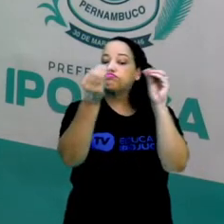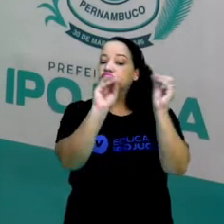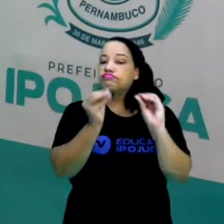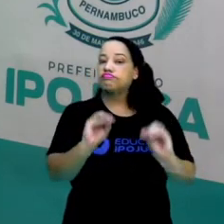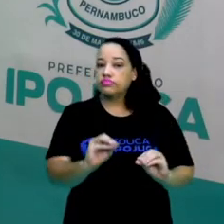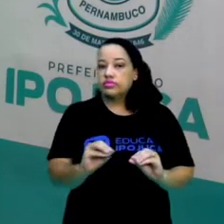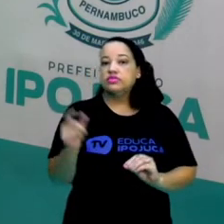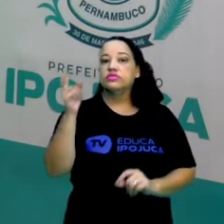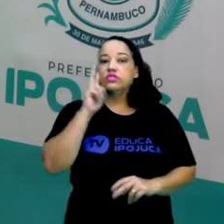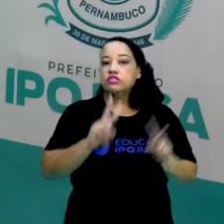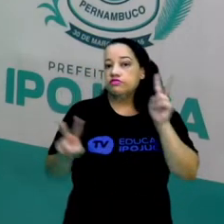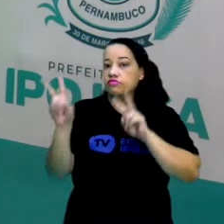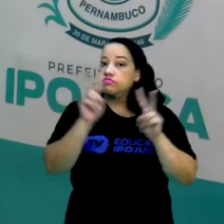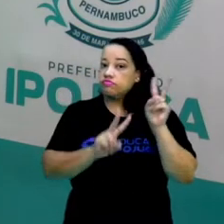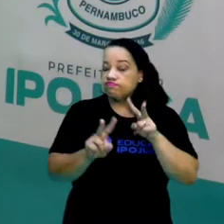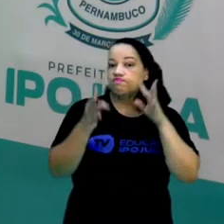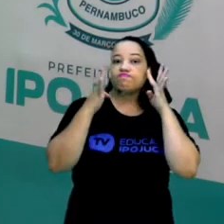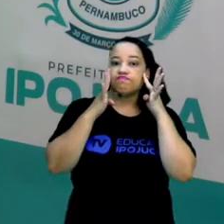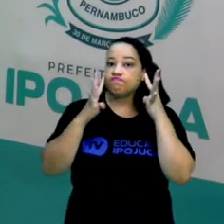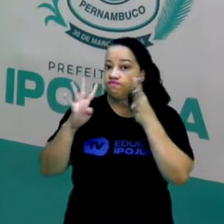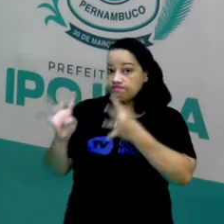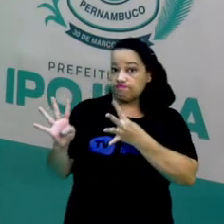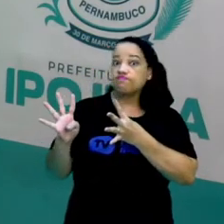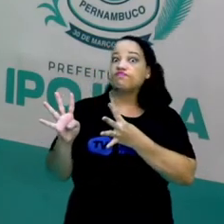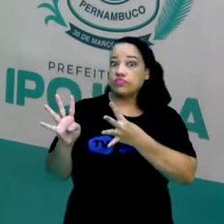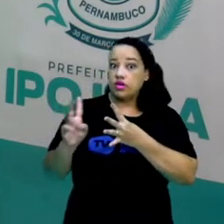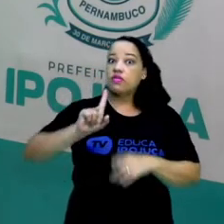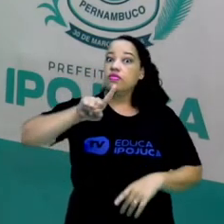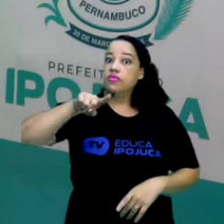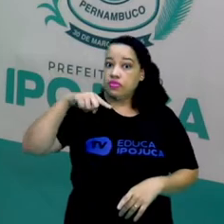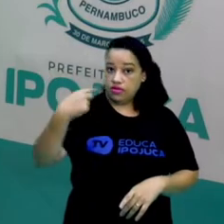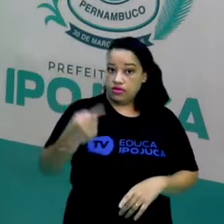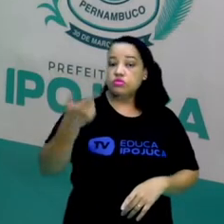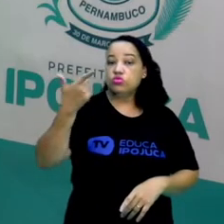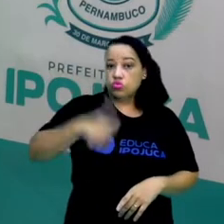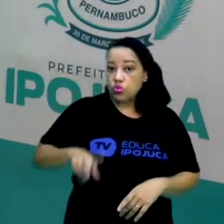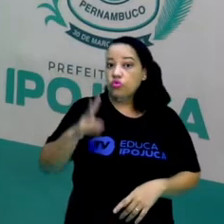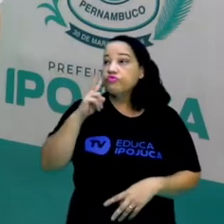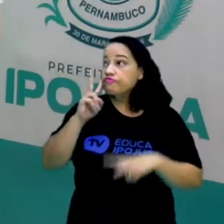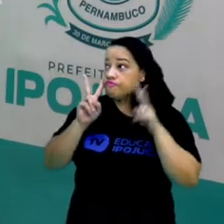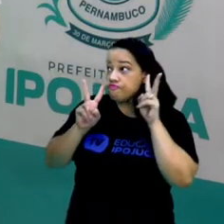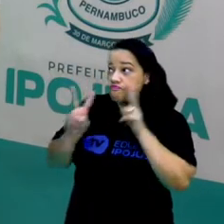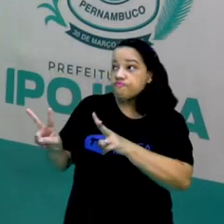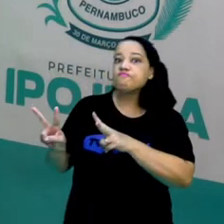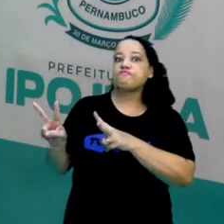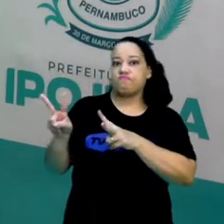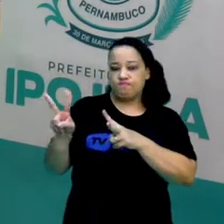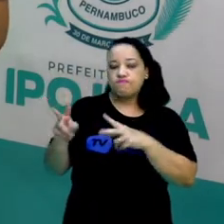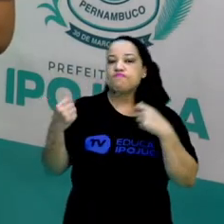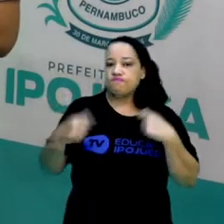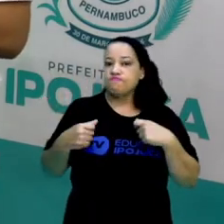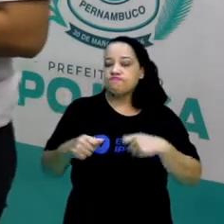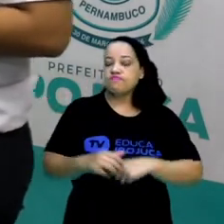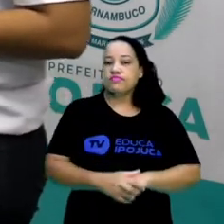vocês visualizassem com muita atenção e, se possível, voltassem o vídeo para olhar com uma maior atenção.